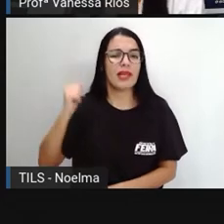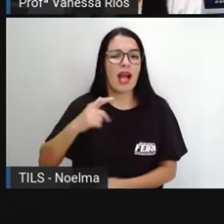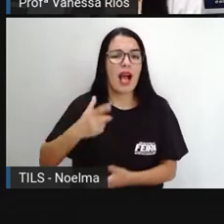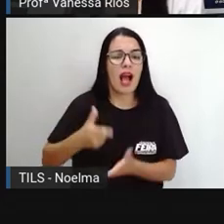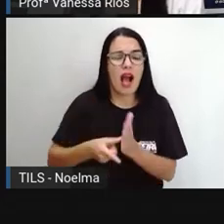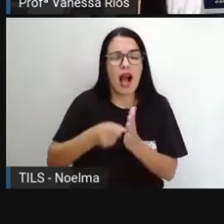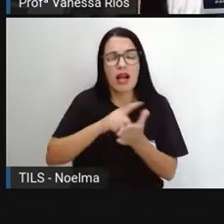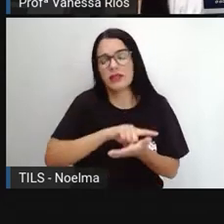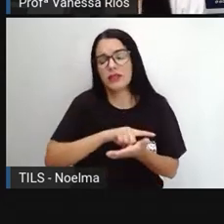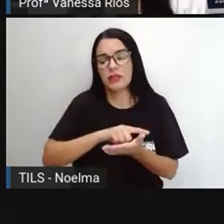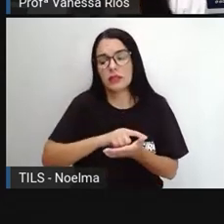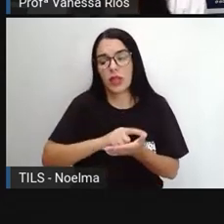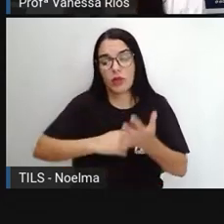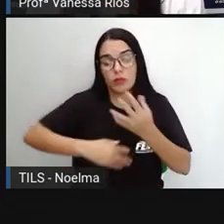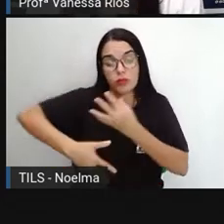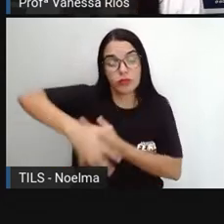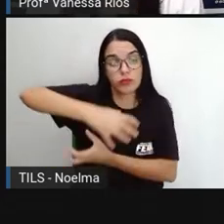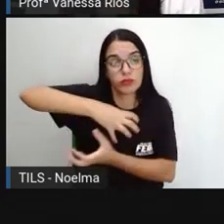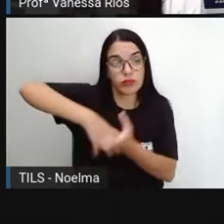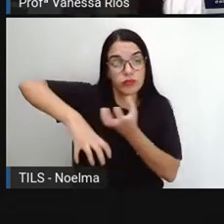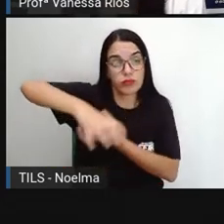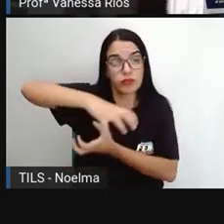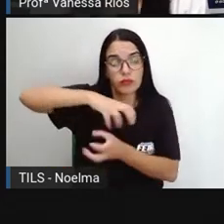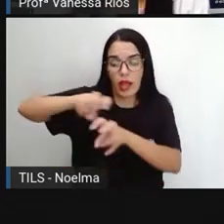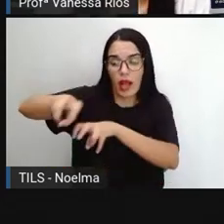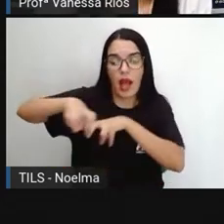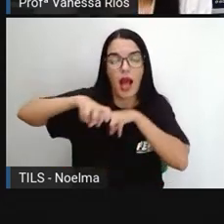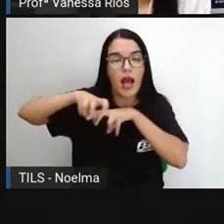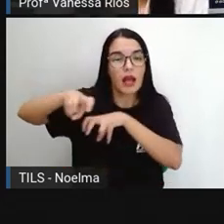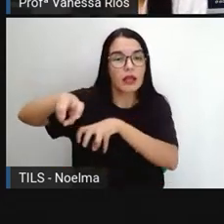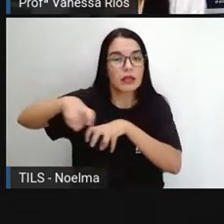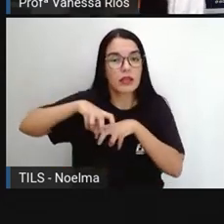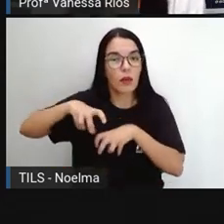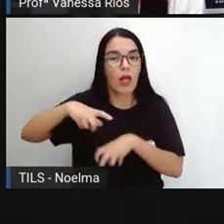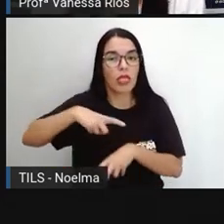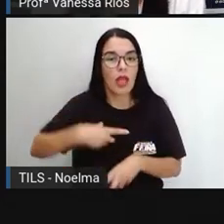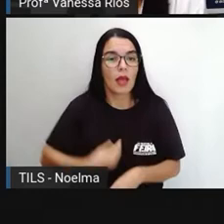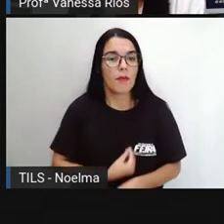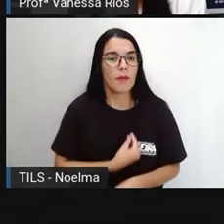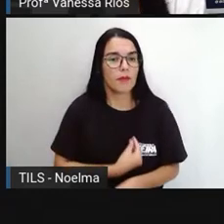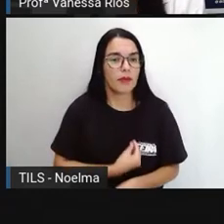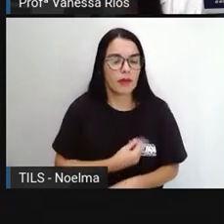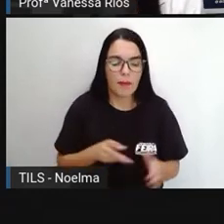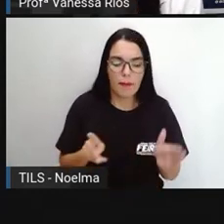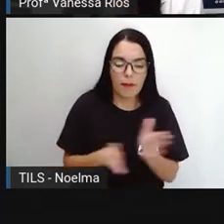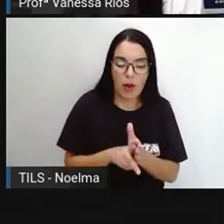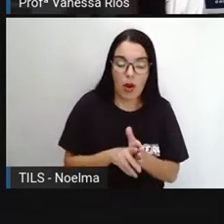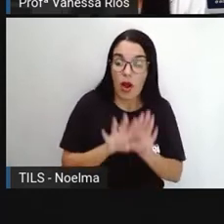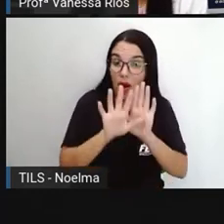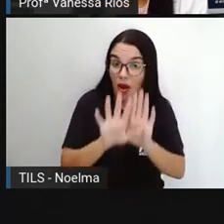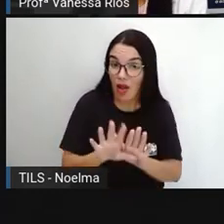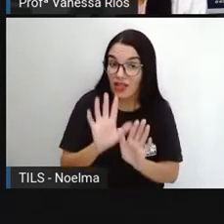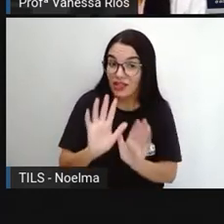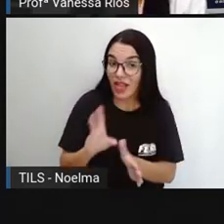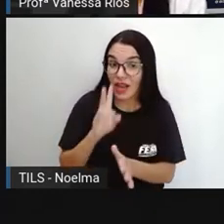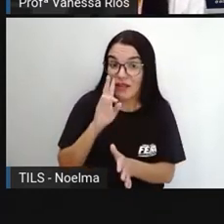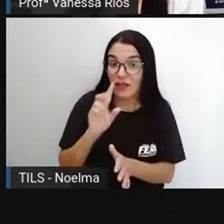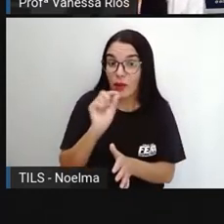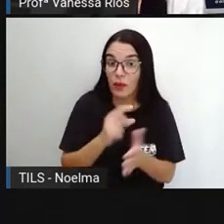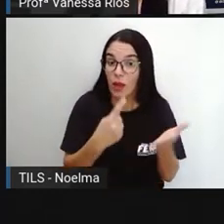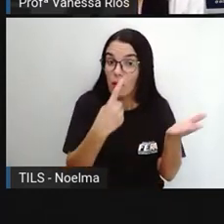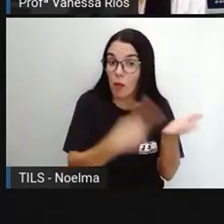Revolução Agrícola. Então, a gente já percebe a agricultura como um marco importante em relação